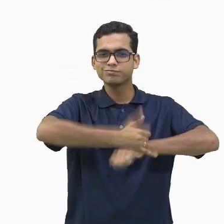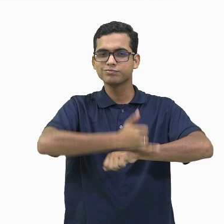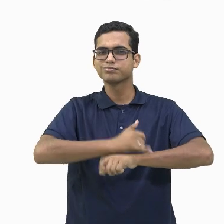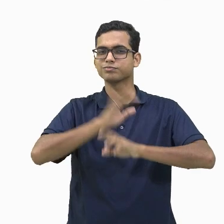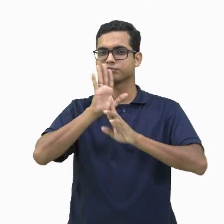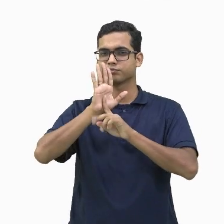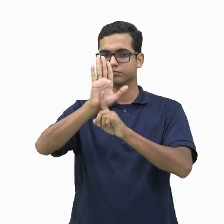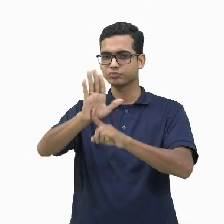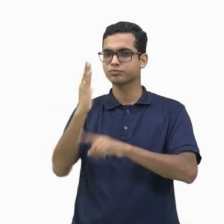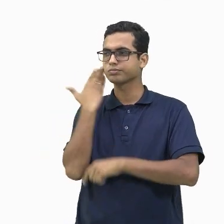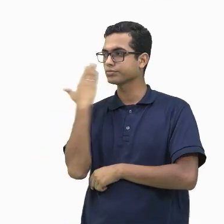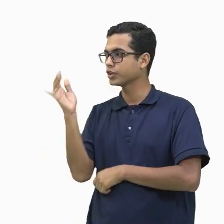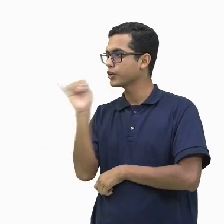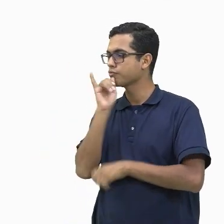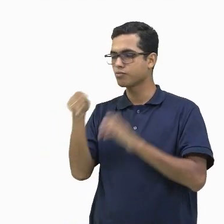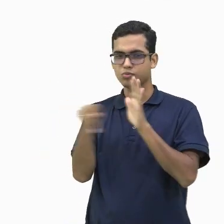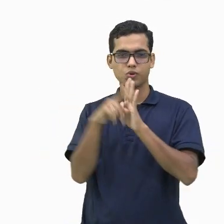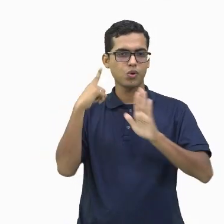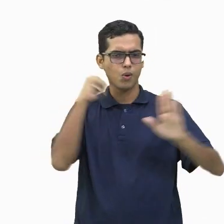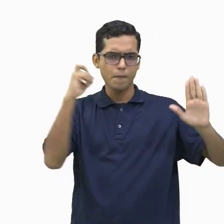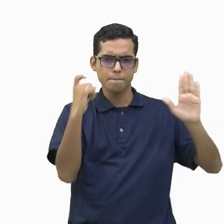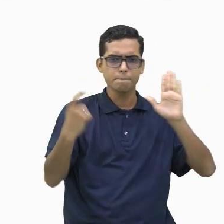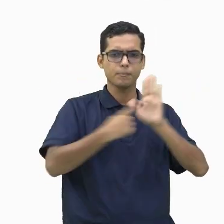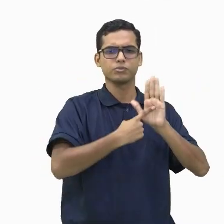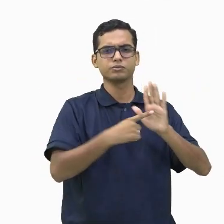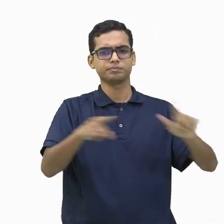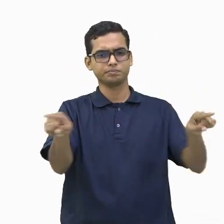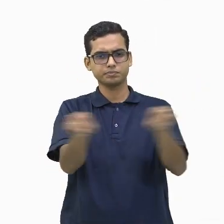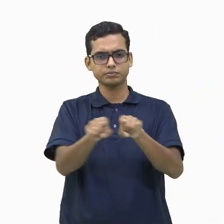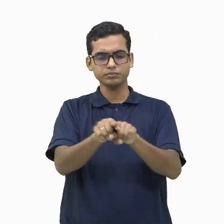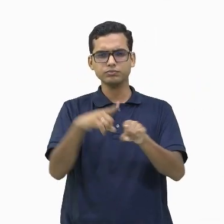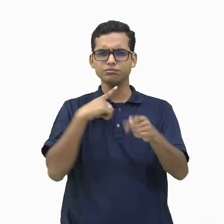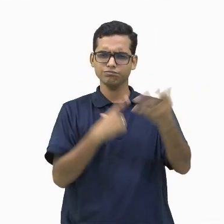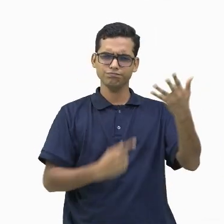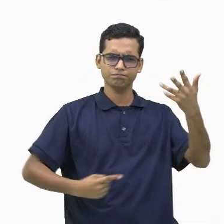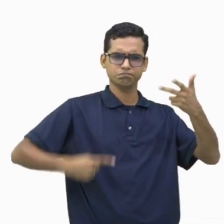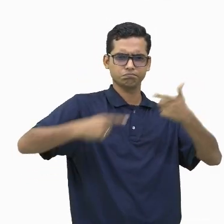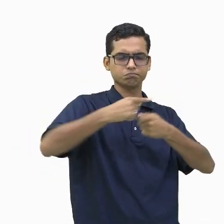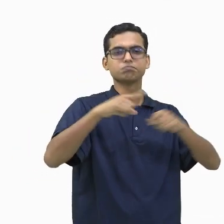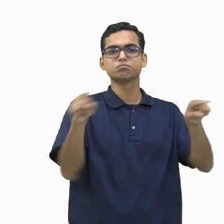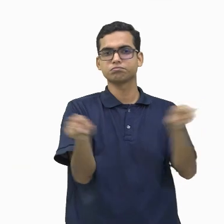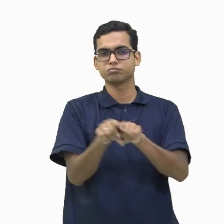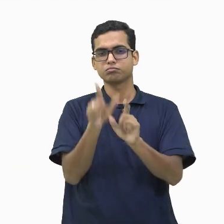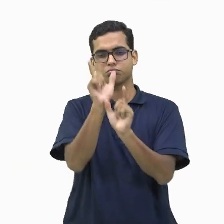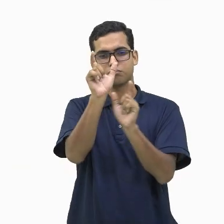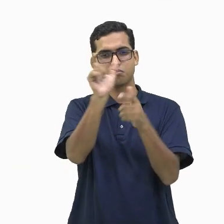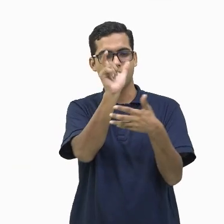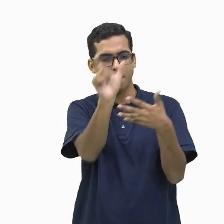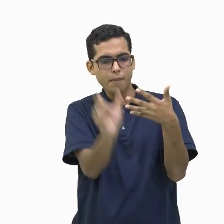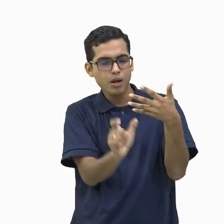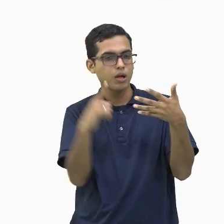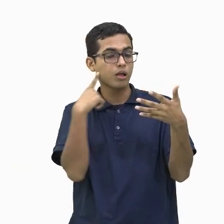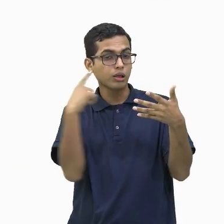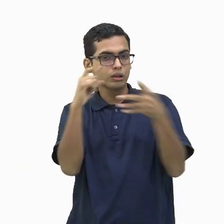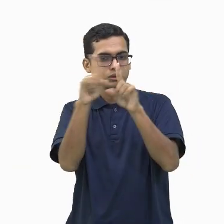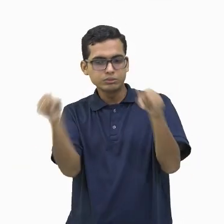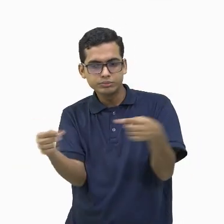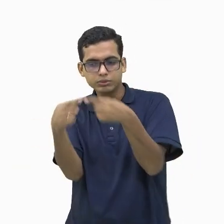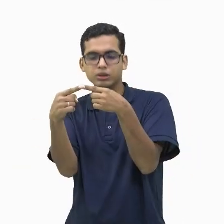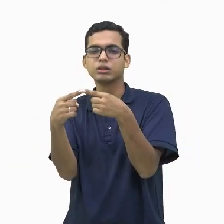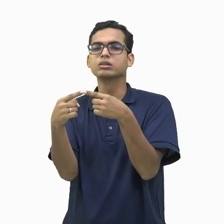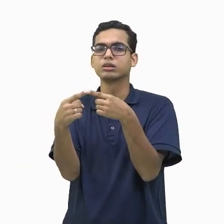como exemplo de onomatopeia, tá? E existem tantas outras palavras que buscam imitar o som de algo que